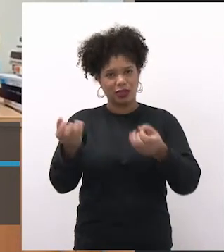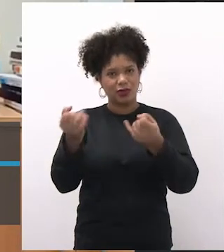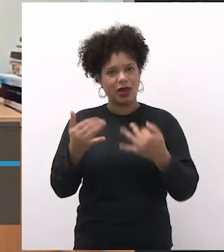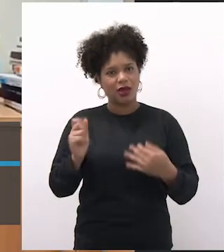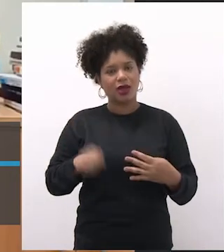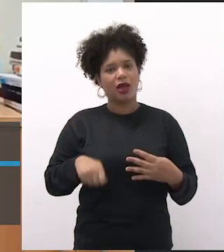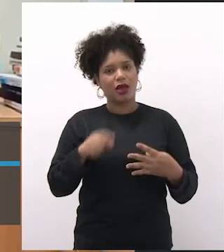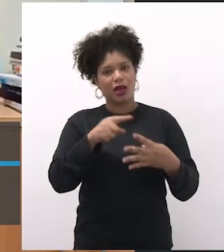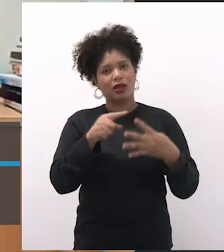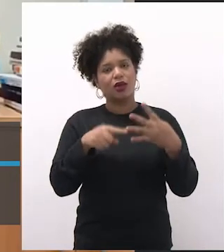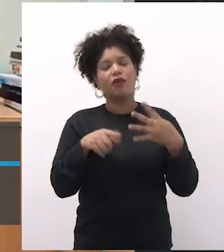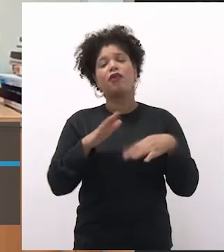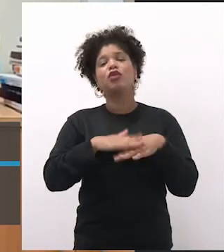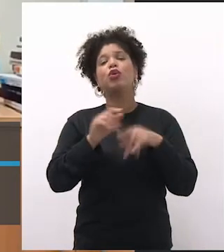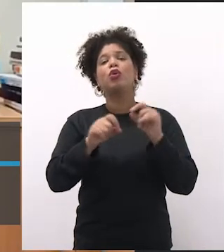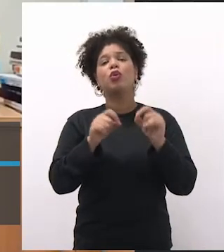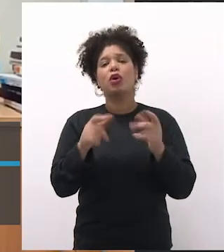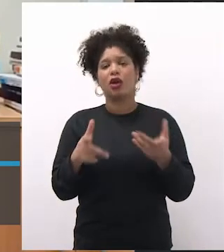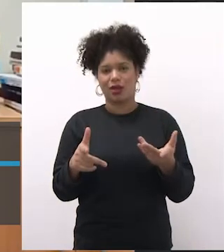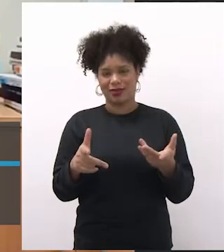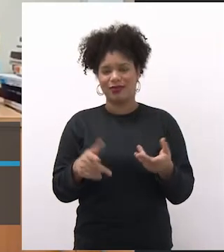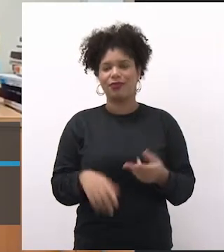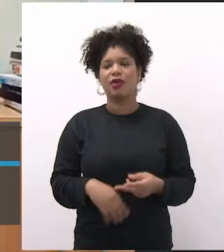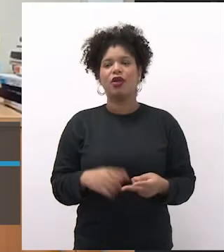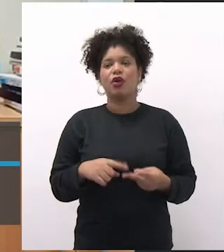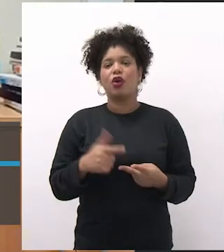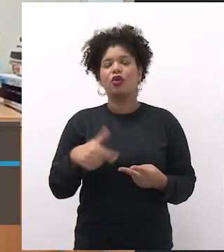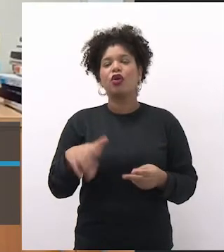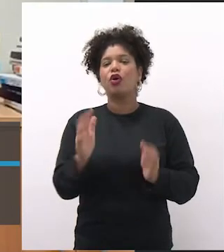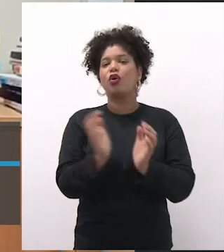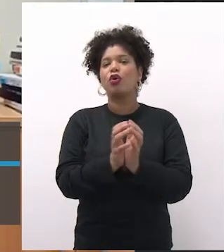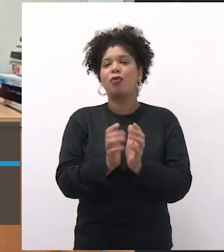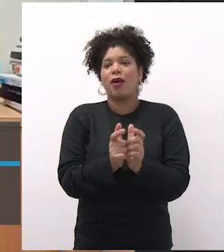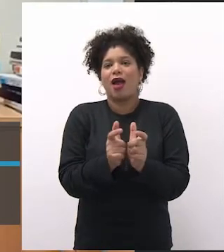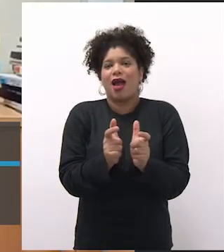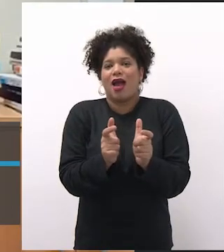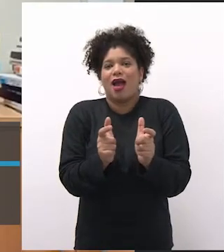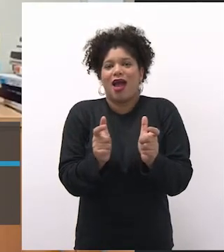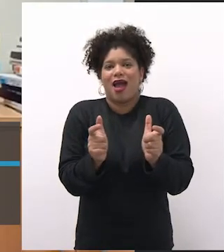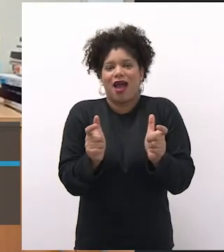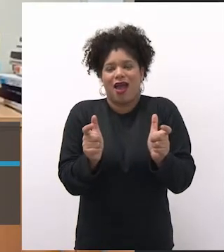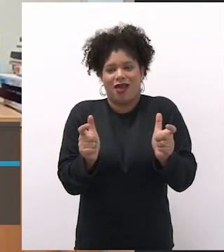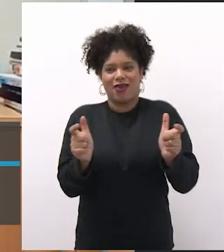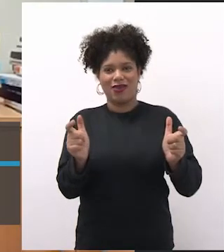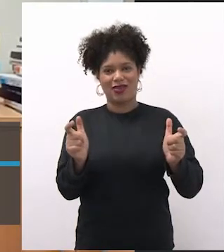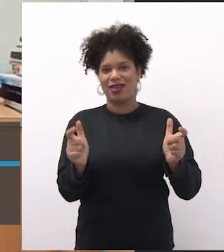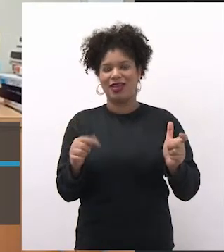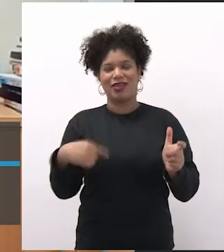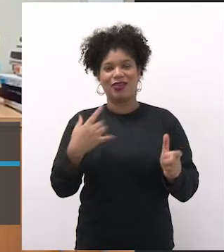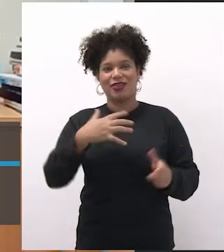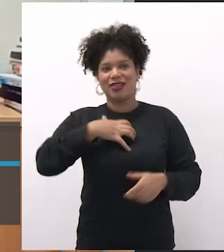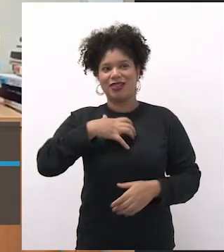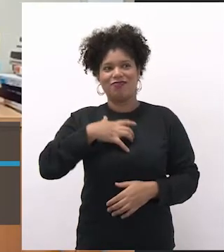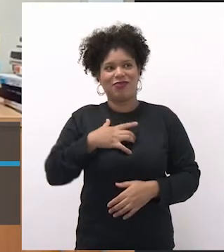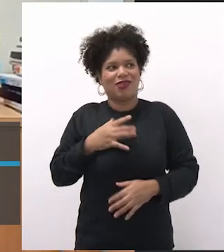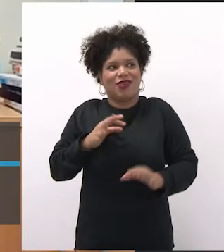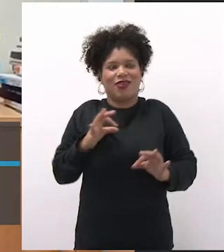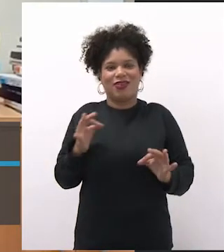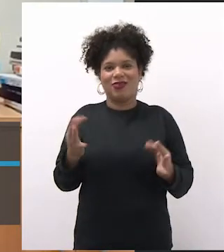um pouquinho também. E o grupo cresceu bastante e a gente só tem a ganhar com isso,